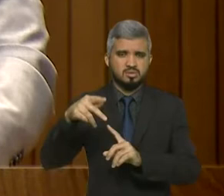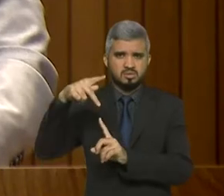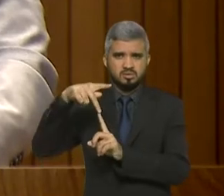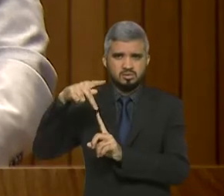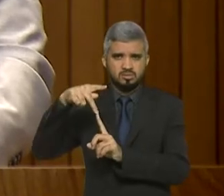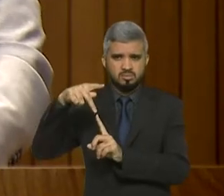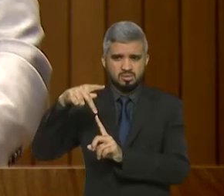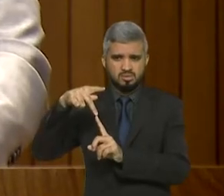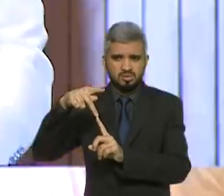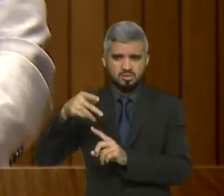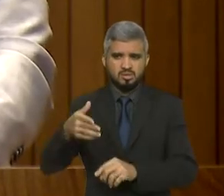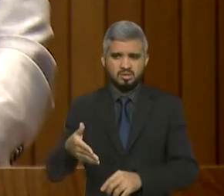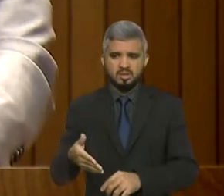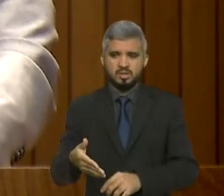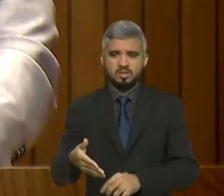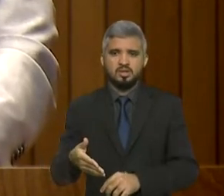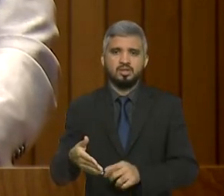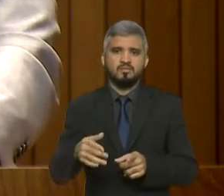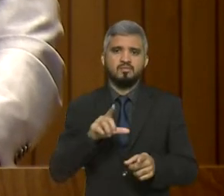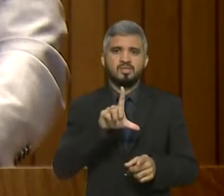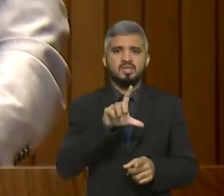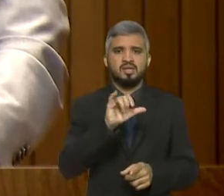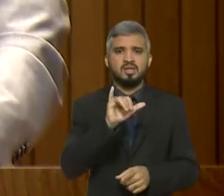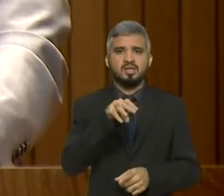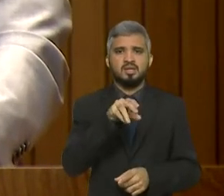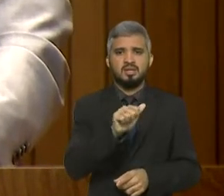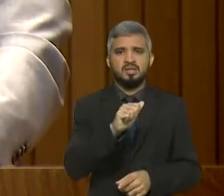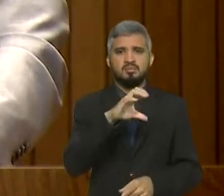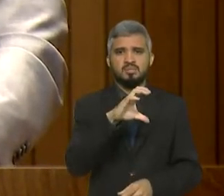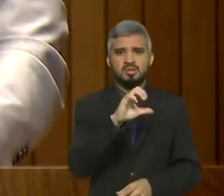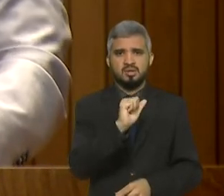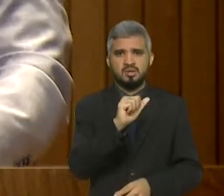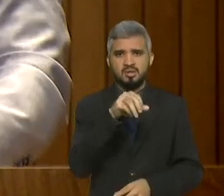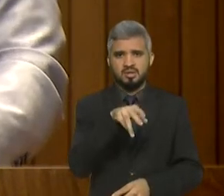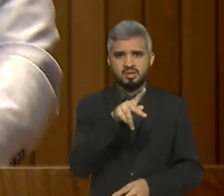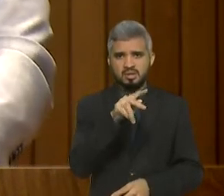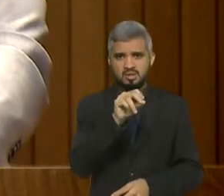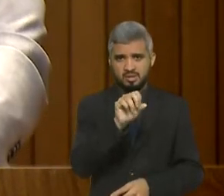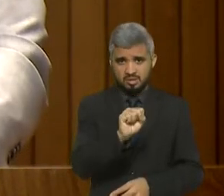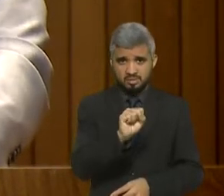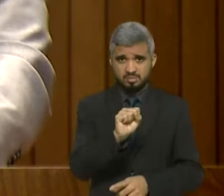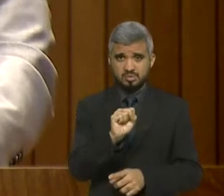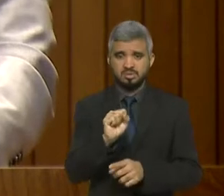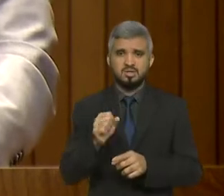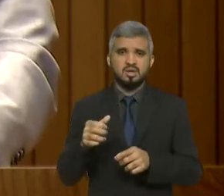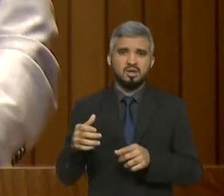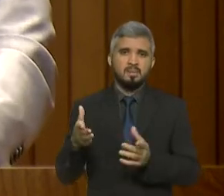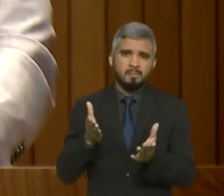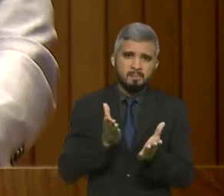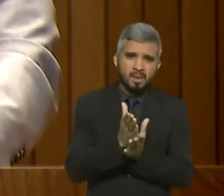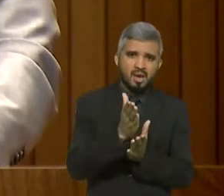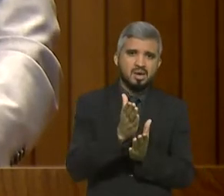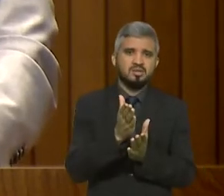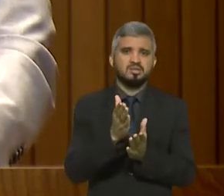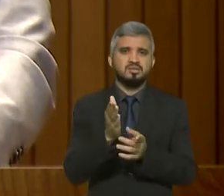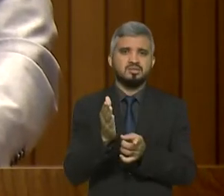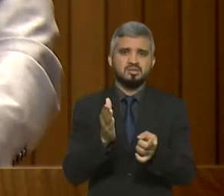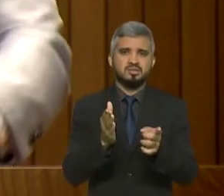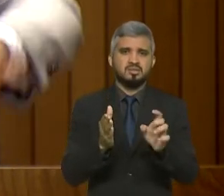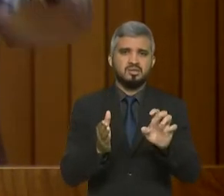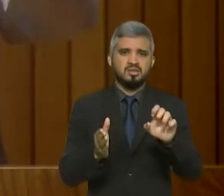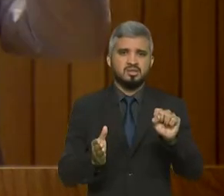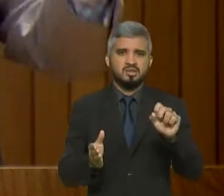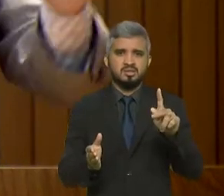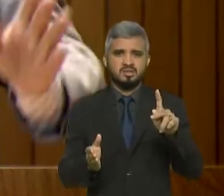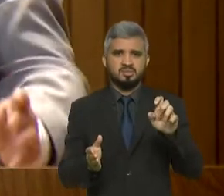sempre de Pedreiras, Lima Campo, primeiro, depois Pedreiras, a 226, passando ali para o Esperantinópolis, São Roberto, São Raimundo,